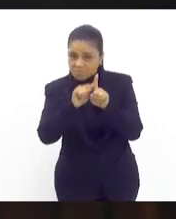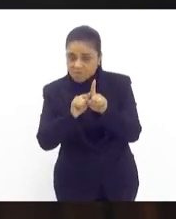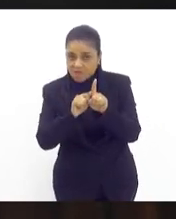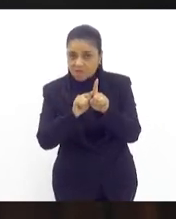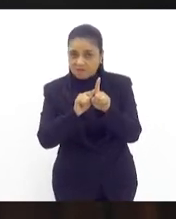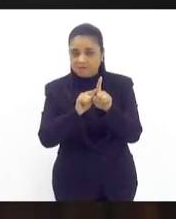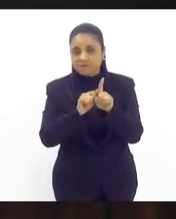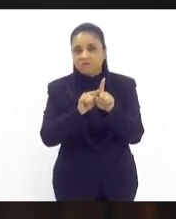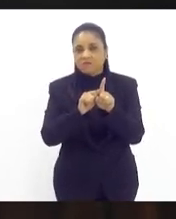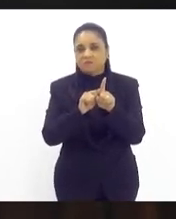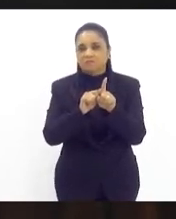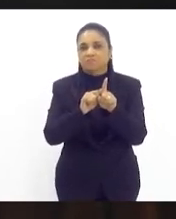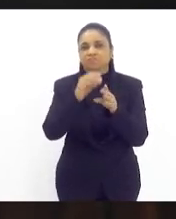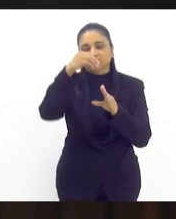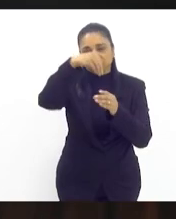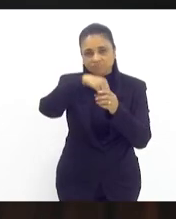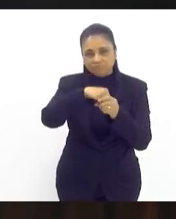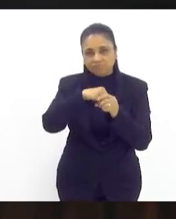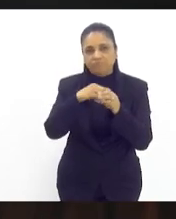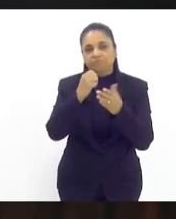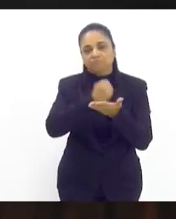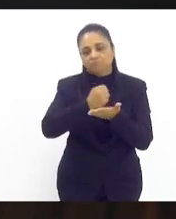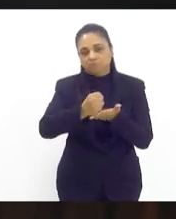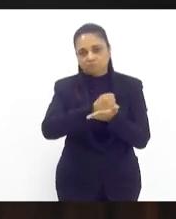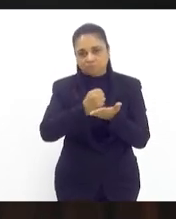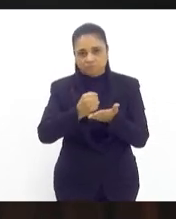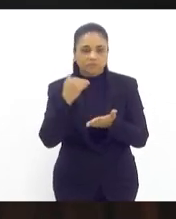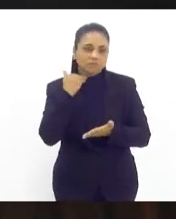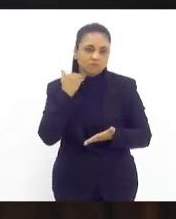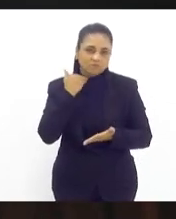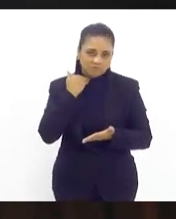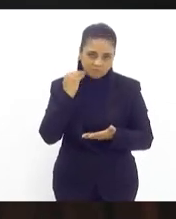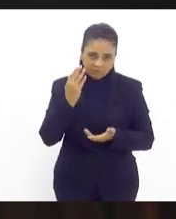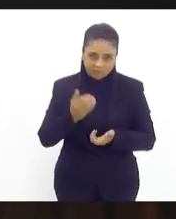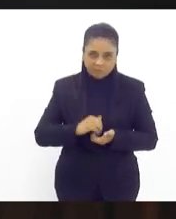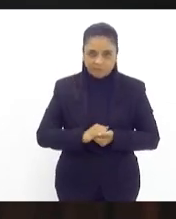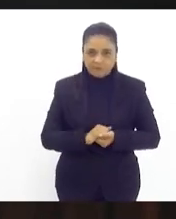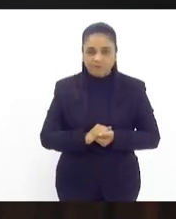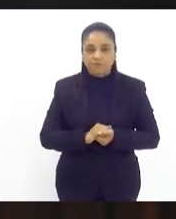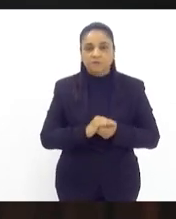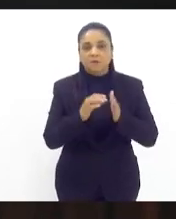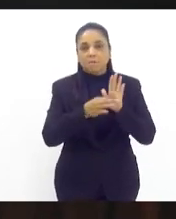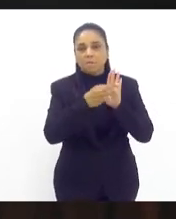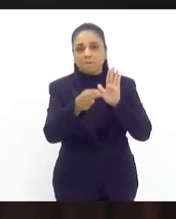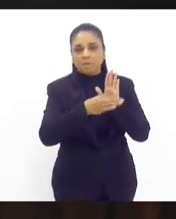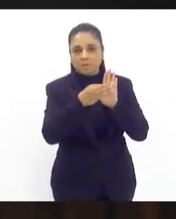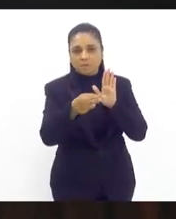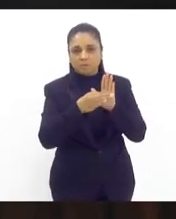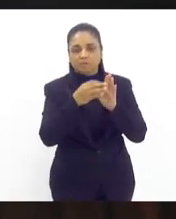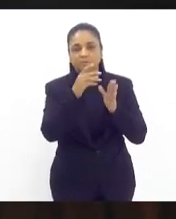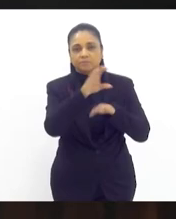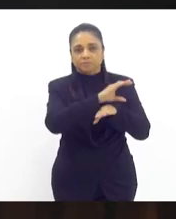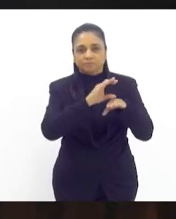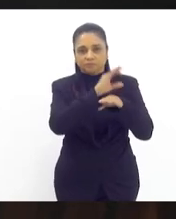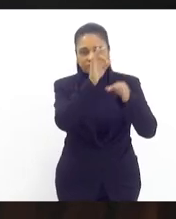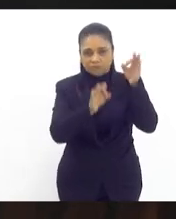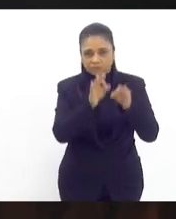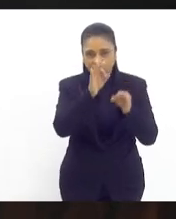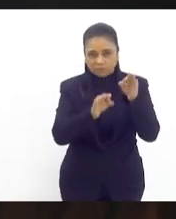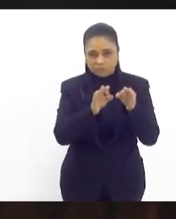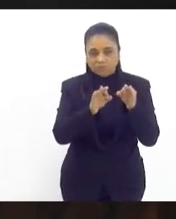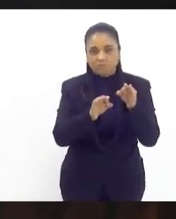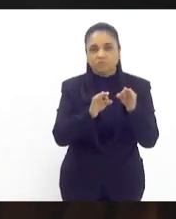crédito internas contratados com bancos oficiais pareceres das comissões de constituições Justiça pela